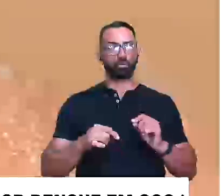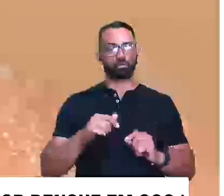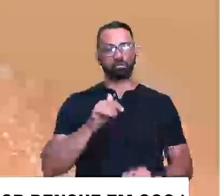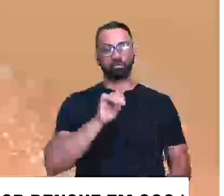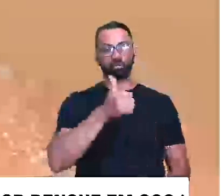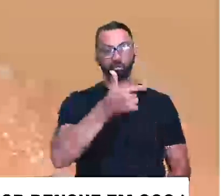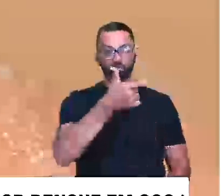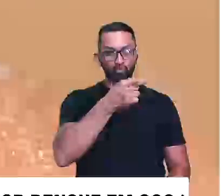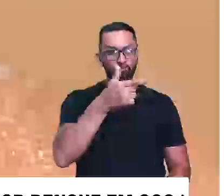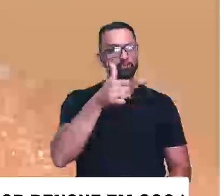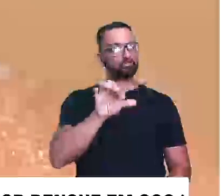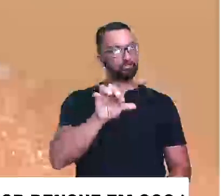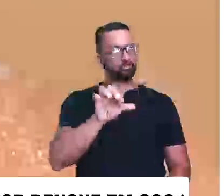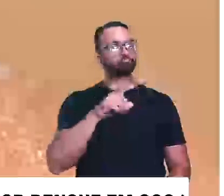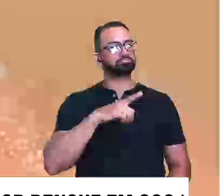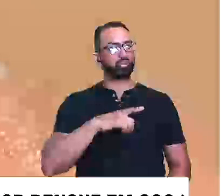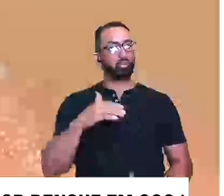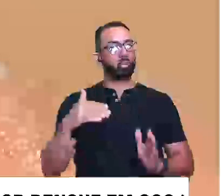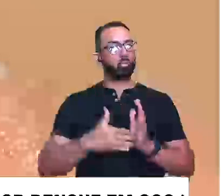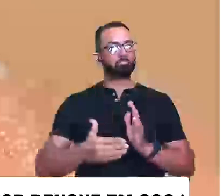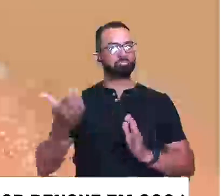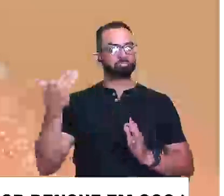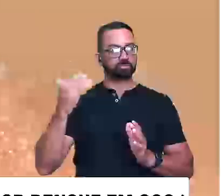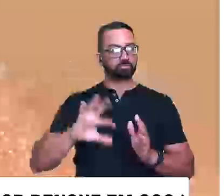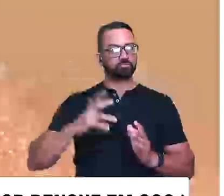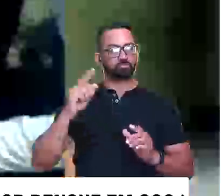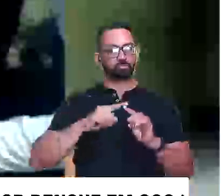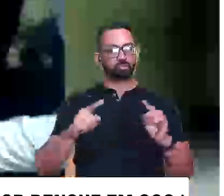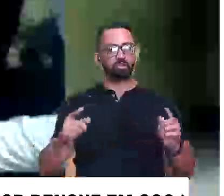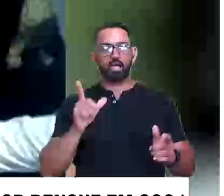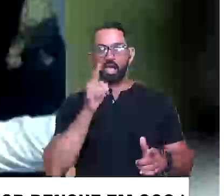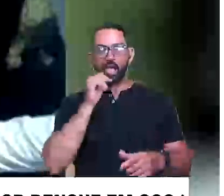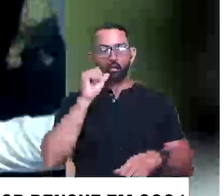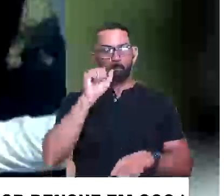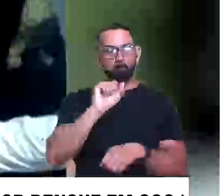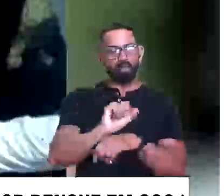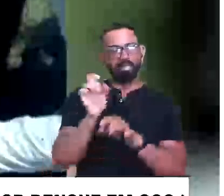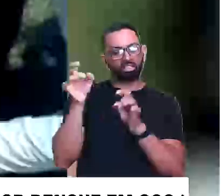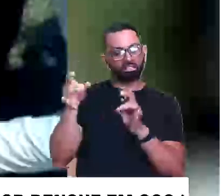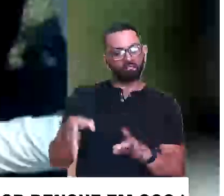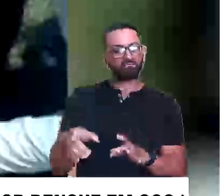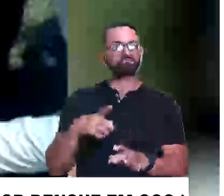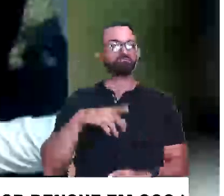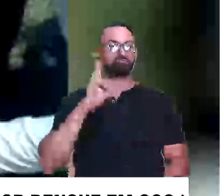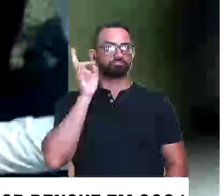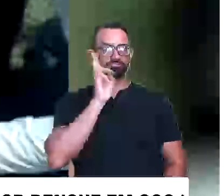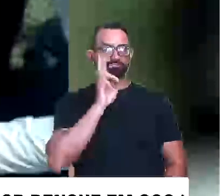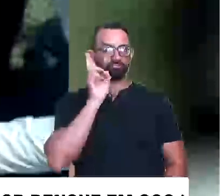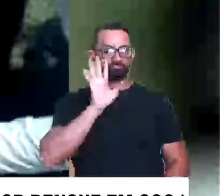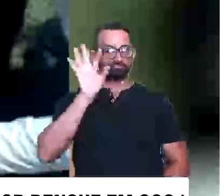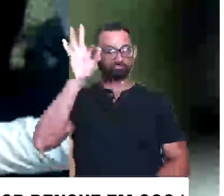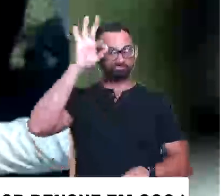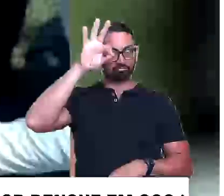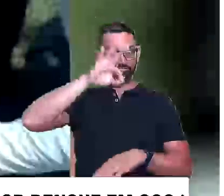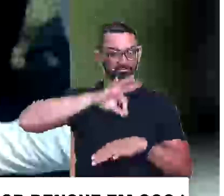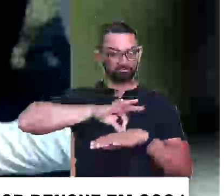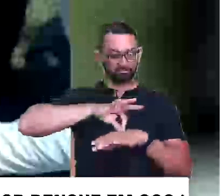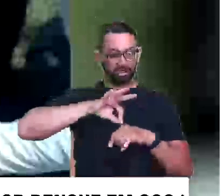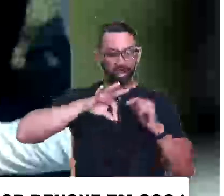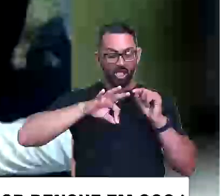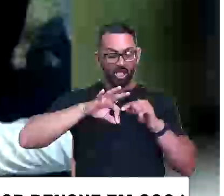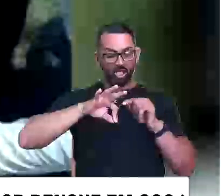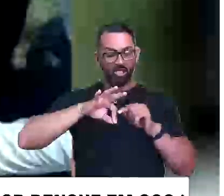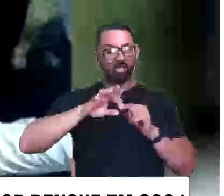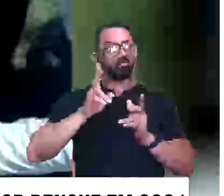mas os coisas os cuidados gente ainda é bastante importante principalmente com a água parada né porque a gente lembra que o mosquito que transmite